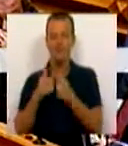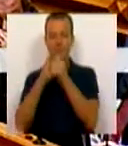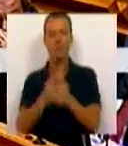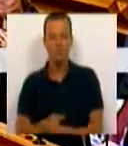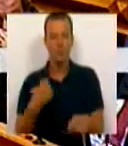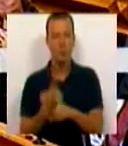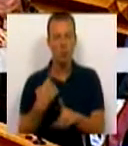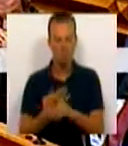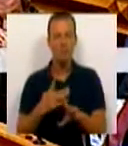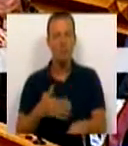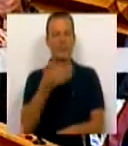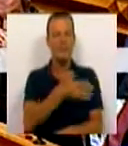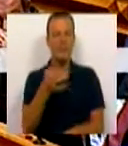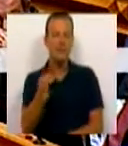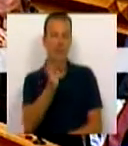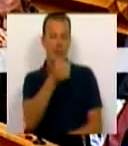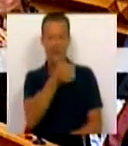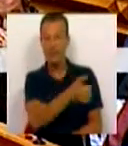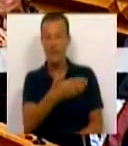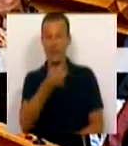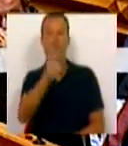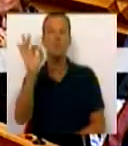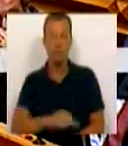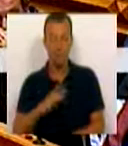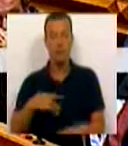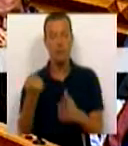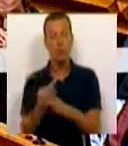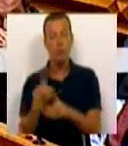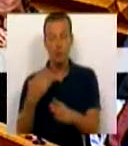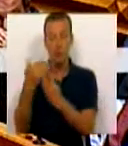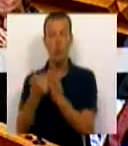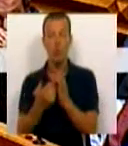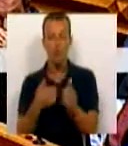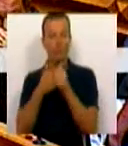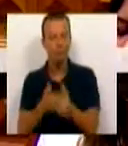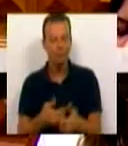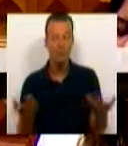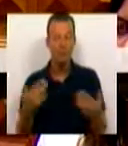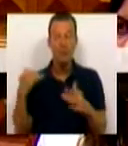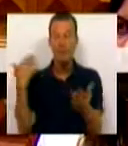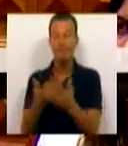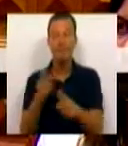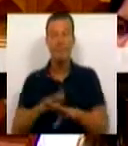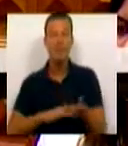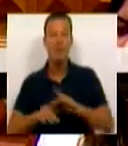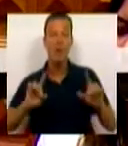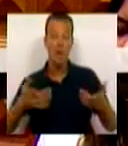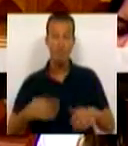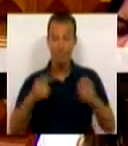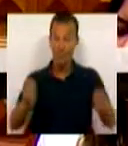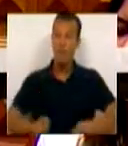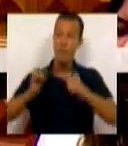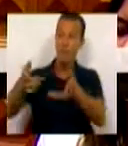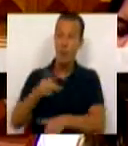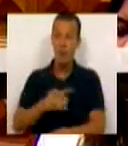execução 75% das medidas que inscreveu no seu programa. E o que temos vindo a fazer é devolver aos portugueses